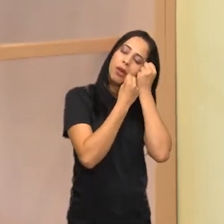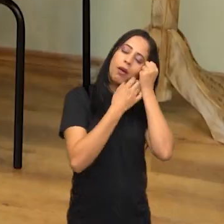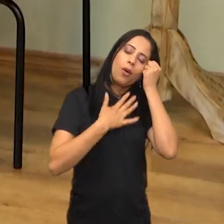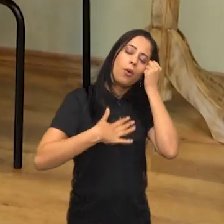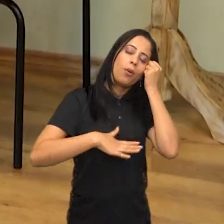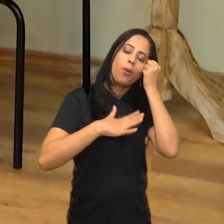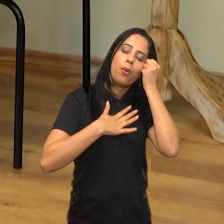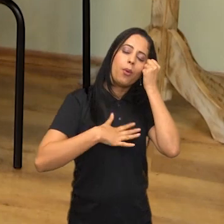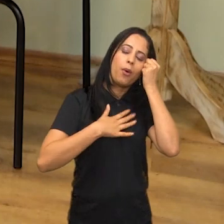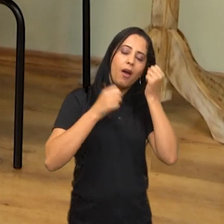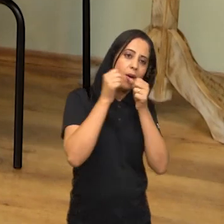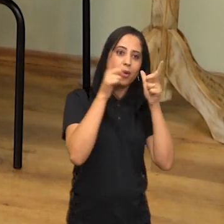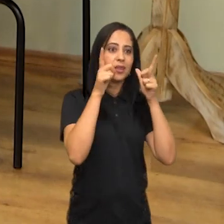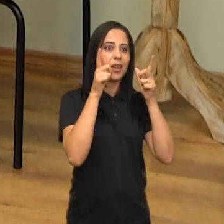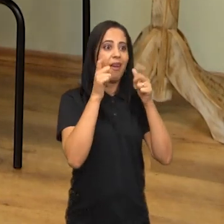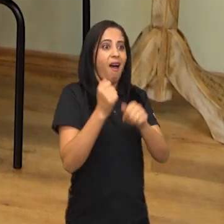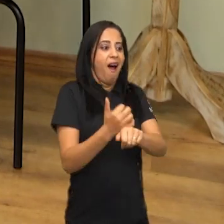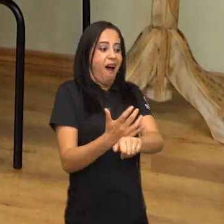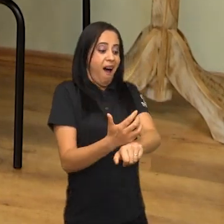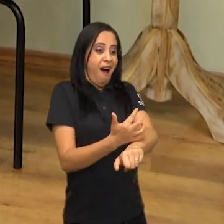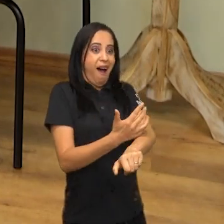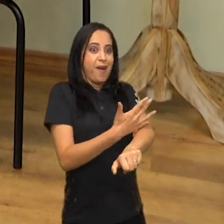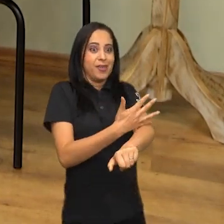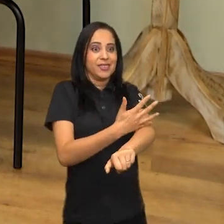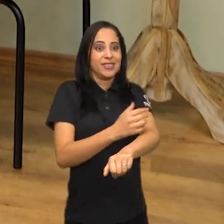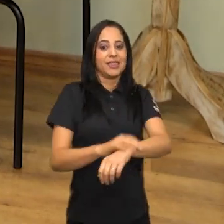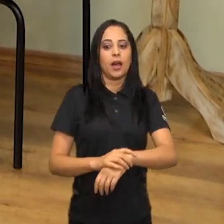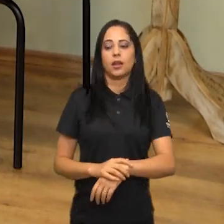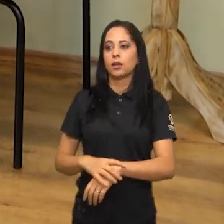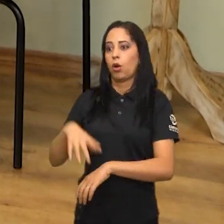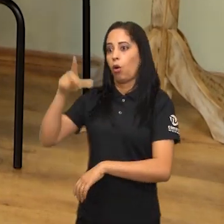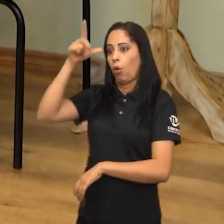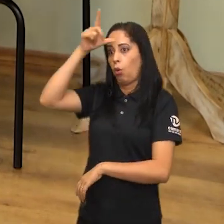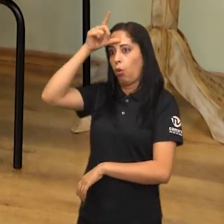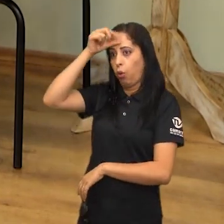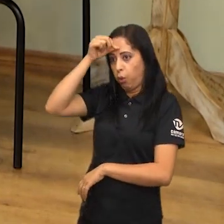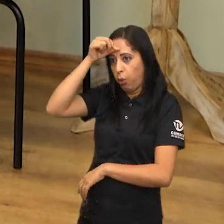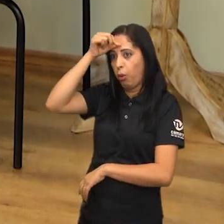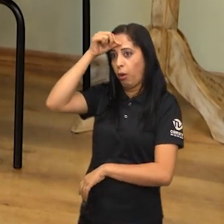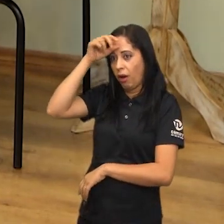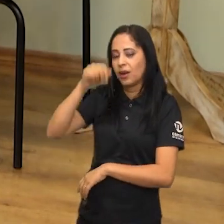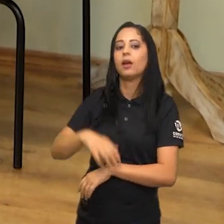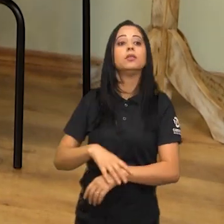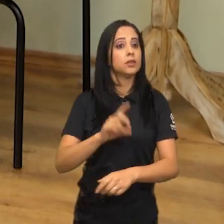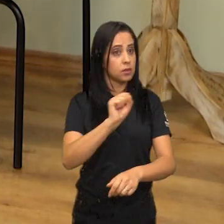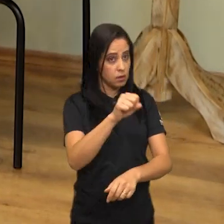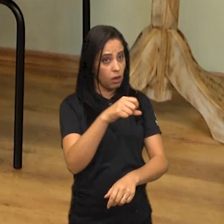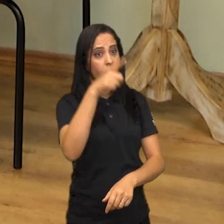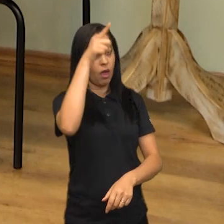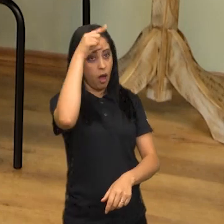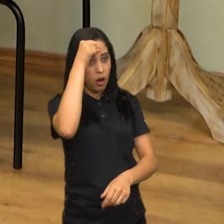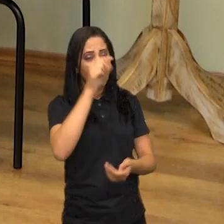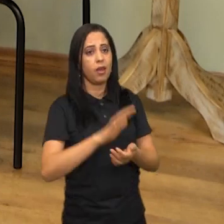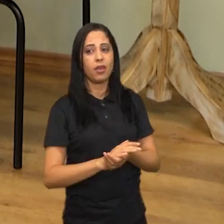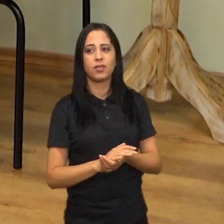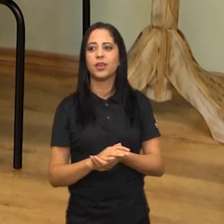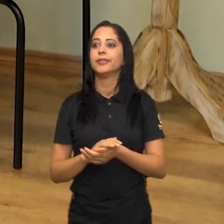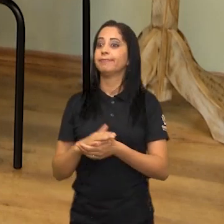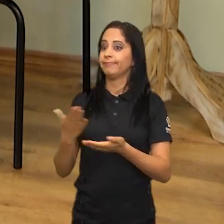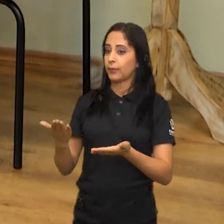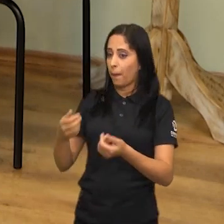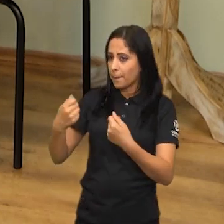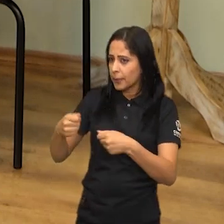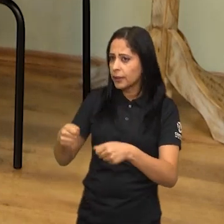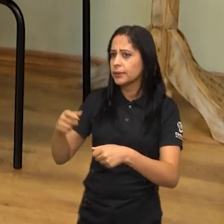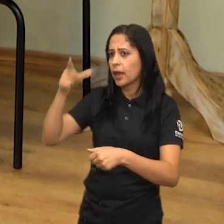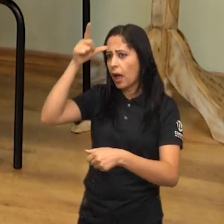chorei. Ai, que maravilha. E de que alívio pra quem tá... De alívio de ter dormido uma noite inteira. Eu chorei, de verdade. São coisas que a gente não dá valor, né? Não a gente